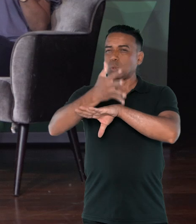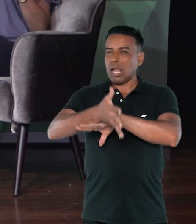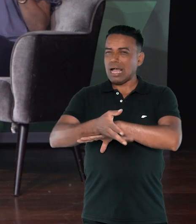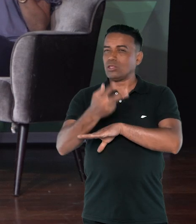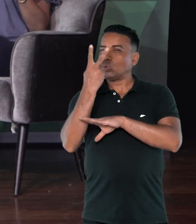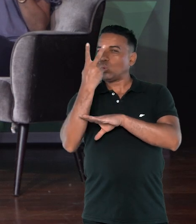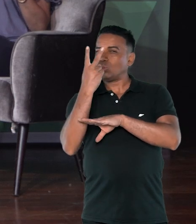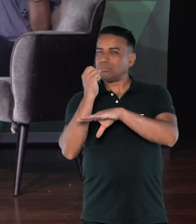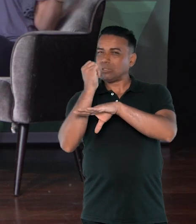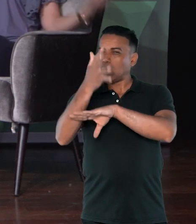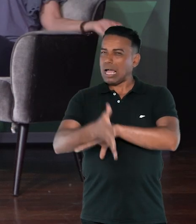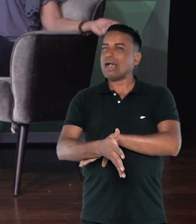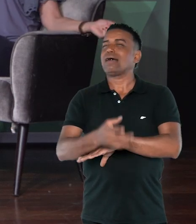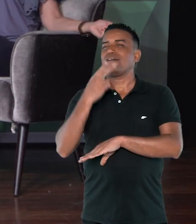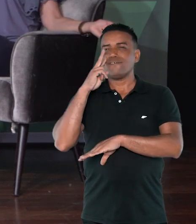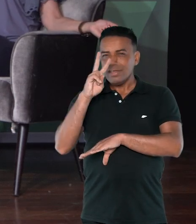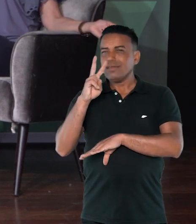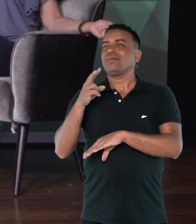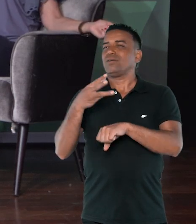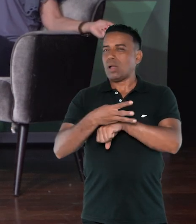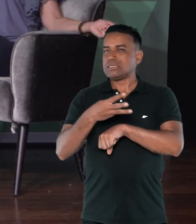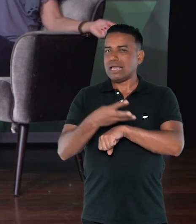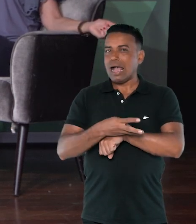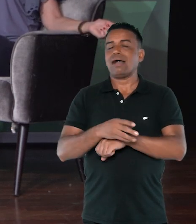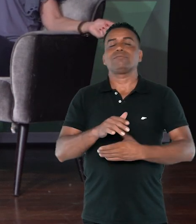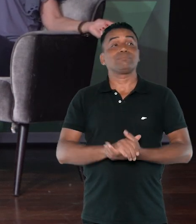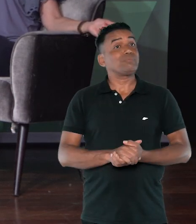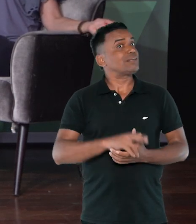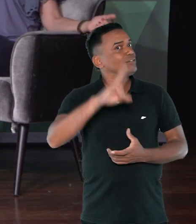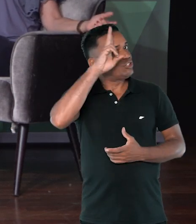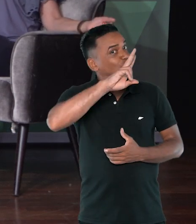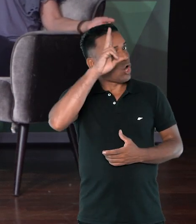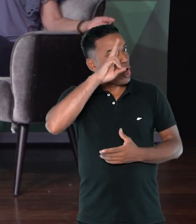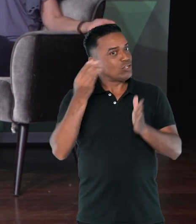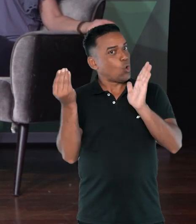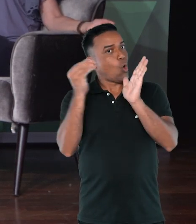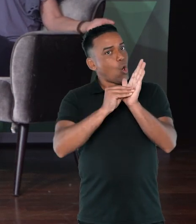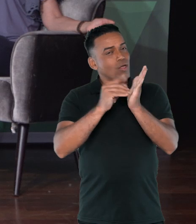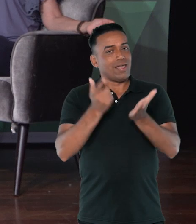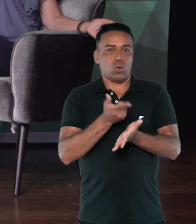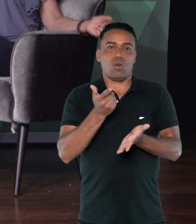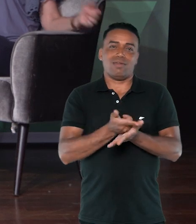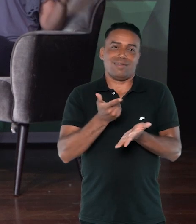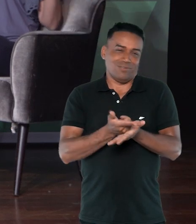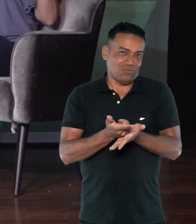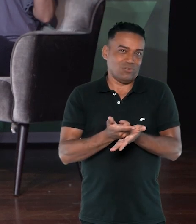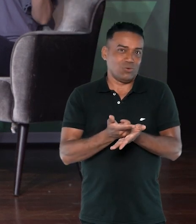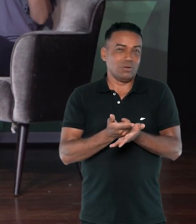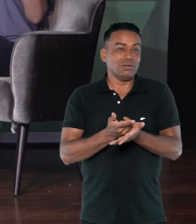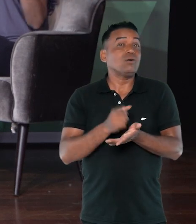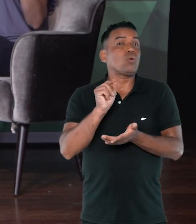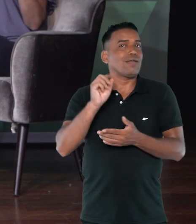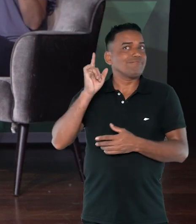infidelidades descobertas, porque o marido estava namorado, no livro ficou marido, estava dormindo, não